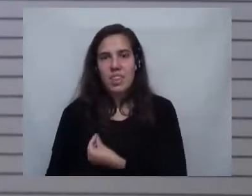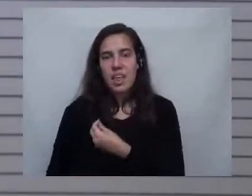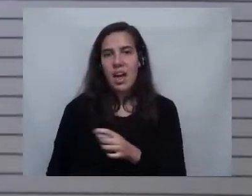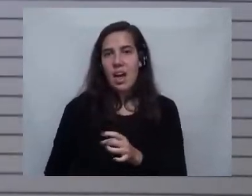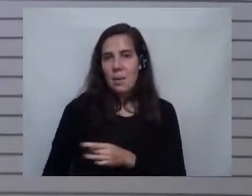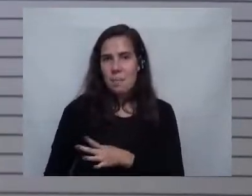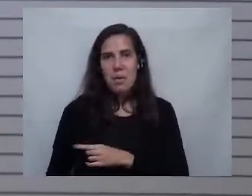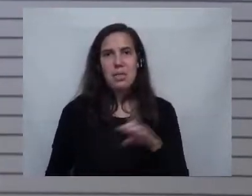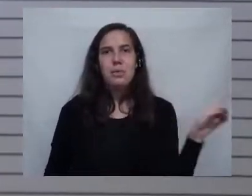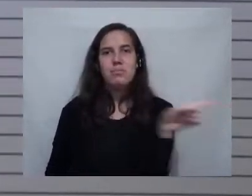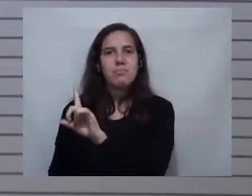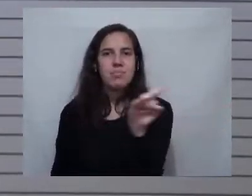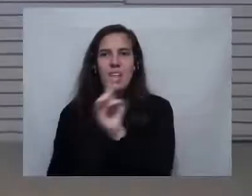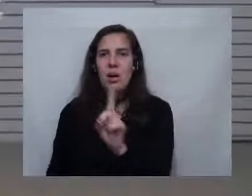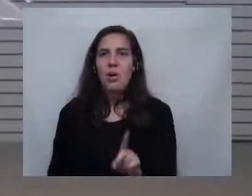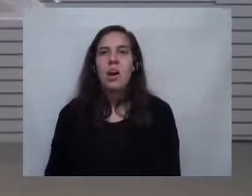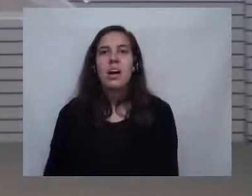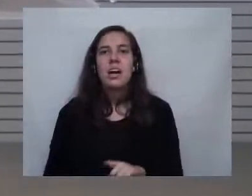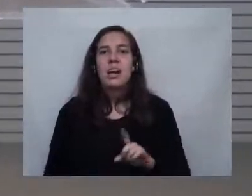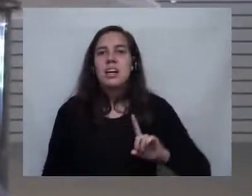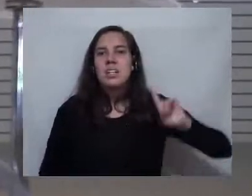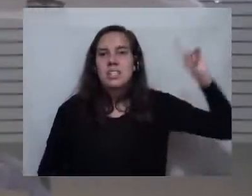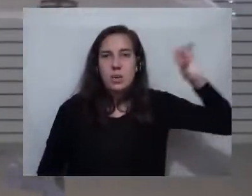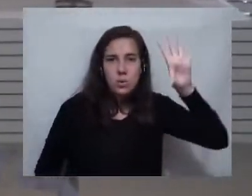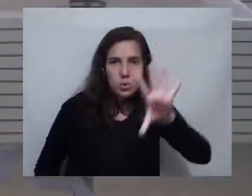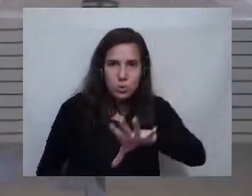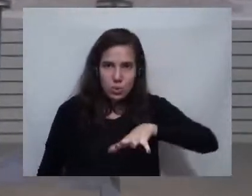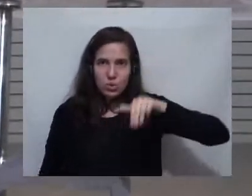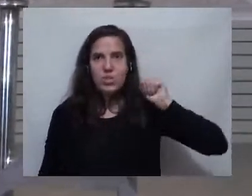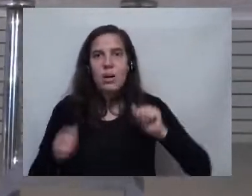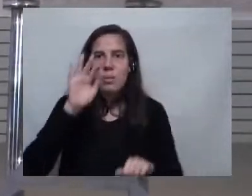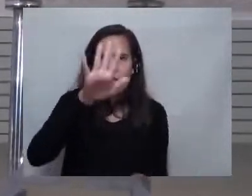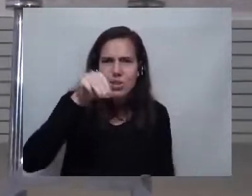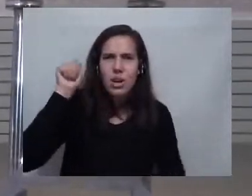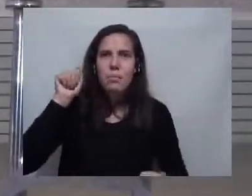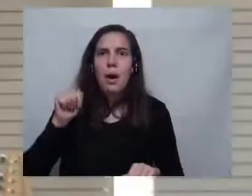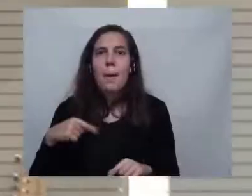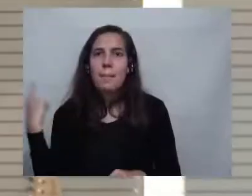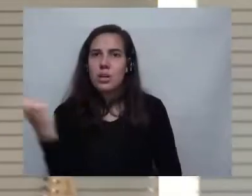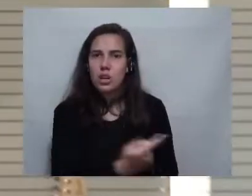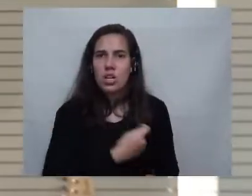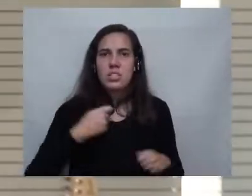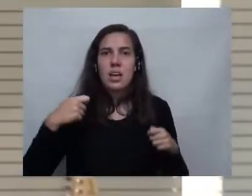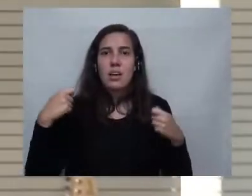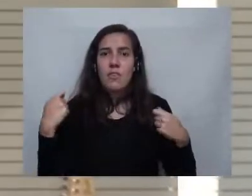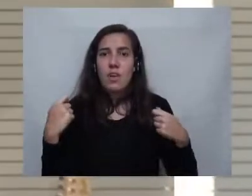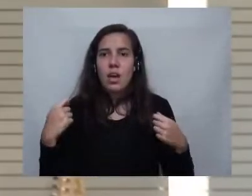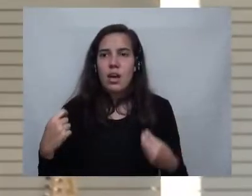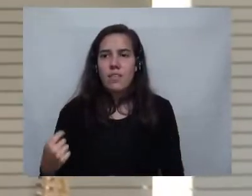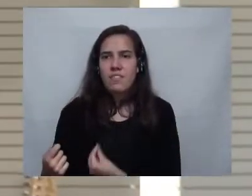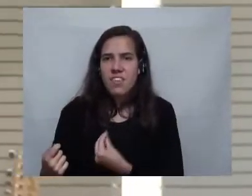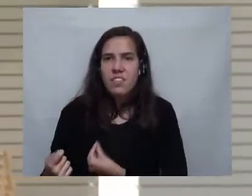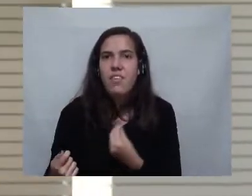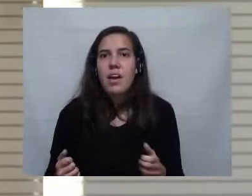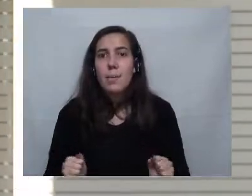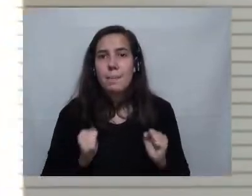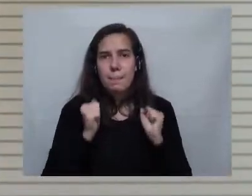o Senhor nos Chama Para vivermos o poder de Deus e olha